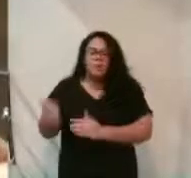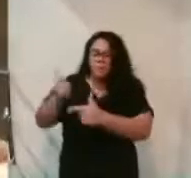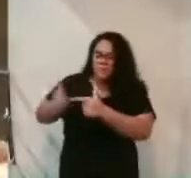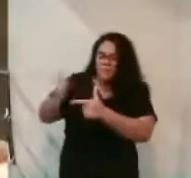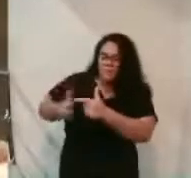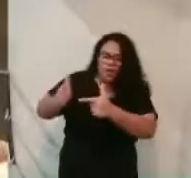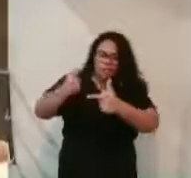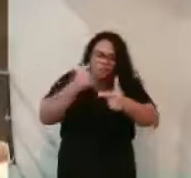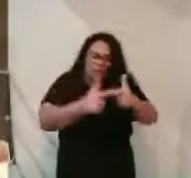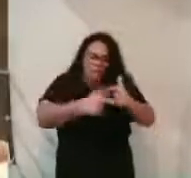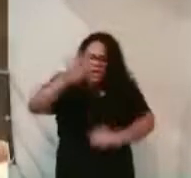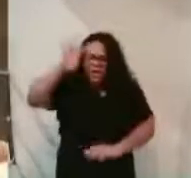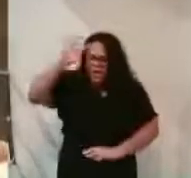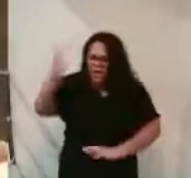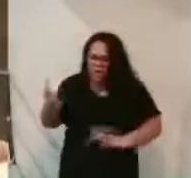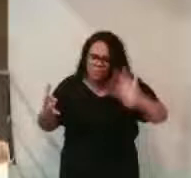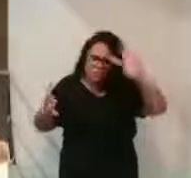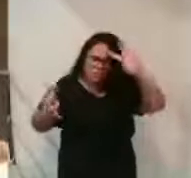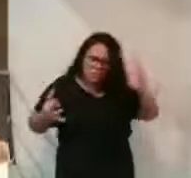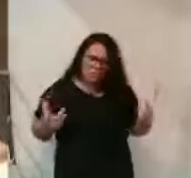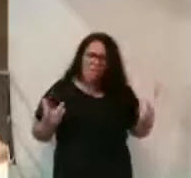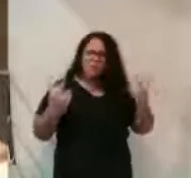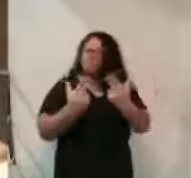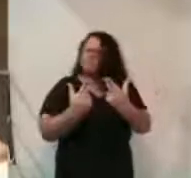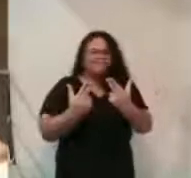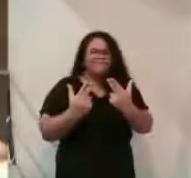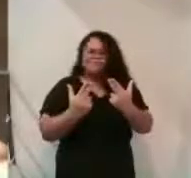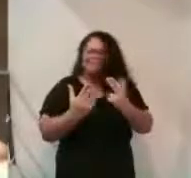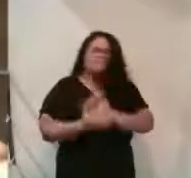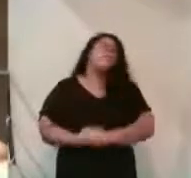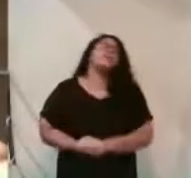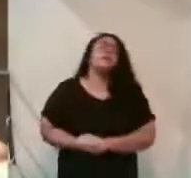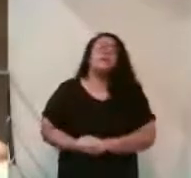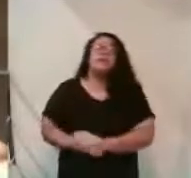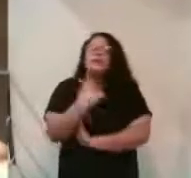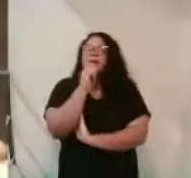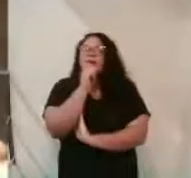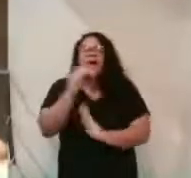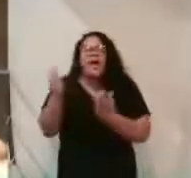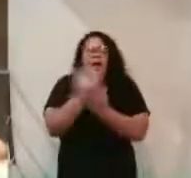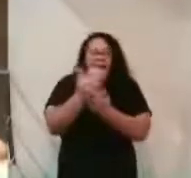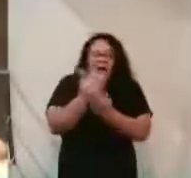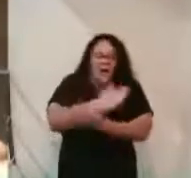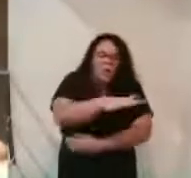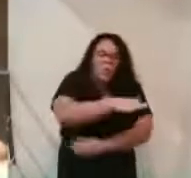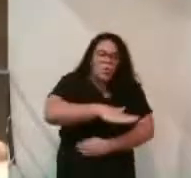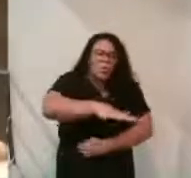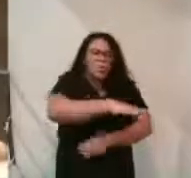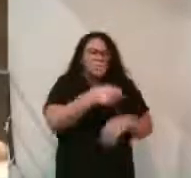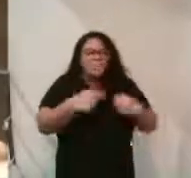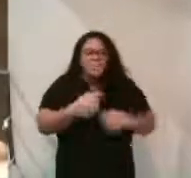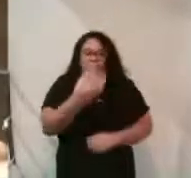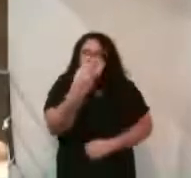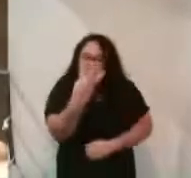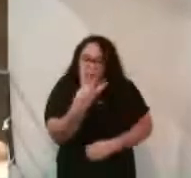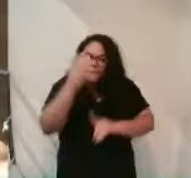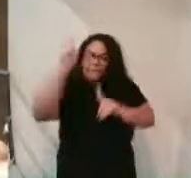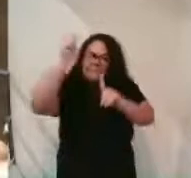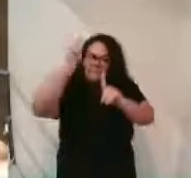em 1 hora, 2 horas de conversa. Tem lixão aqui que passou 3 meses conversando. Porque não